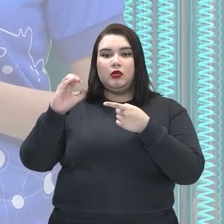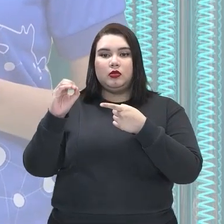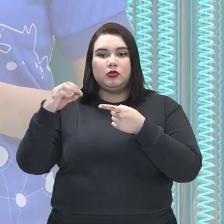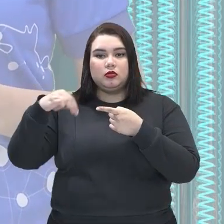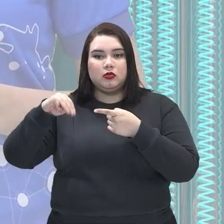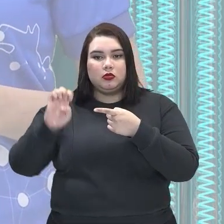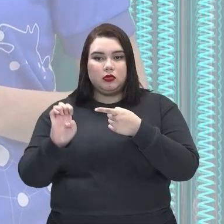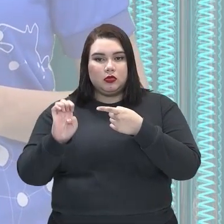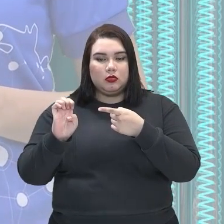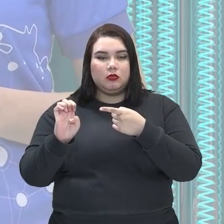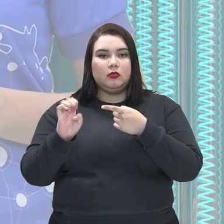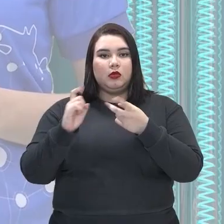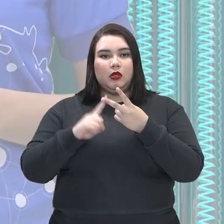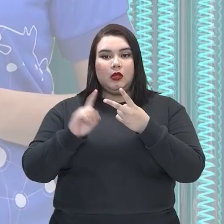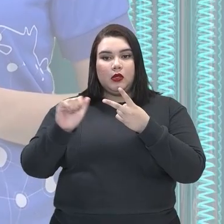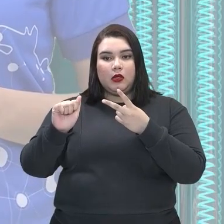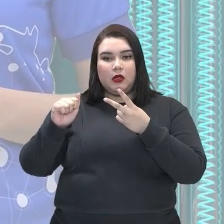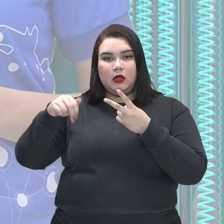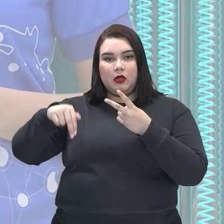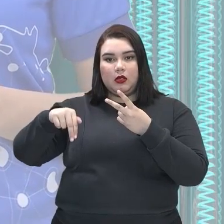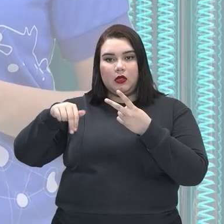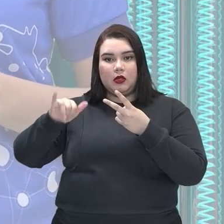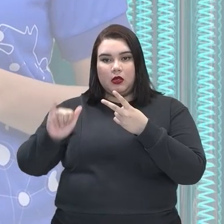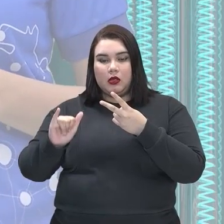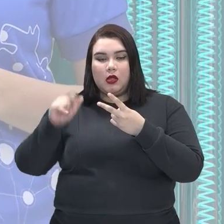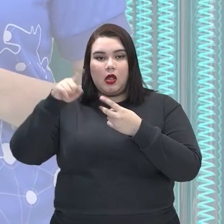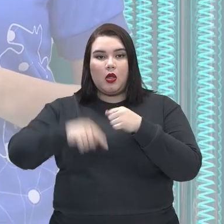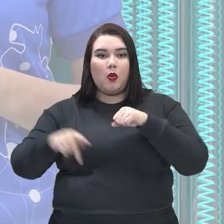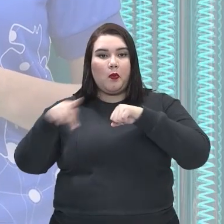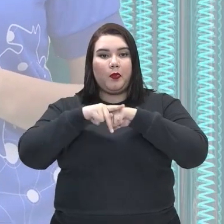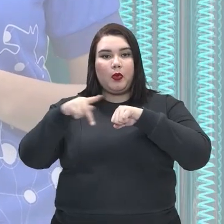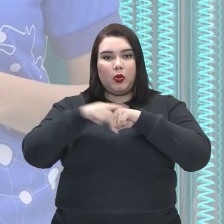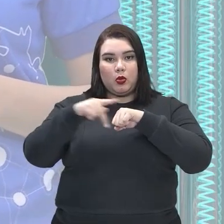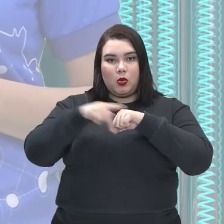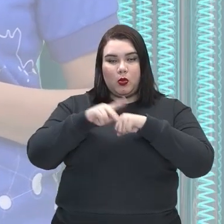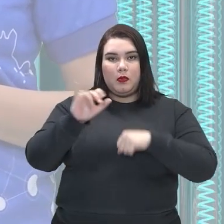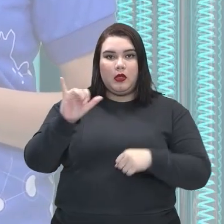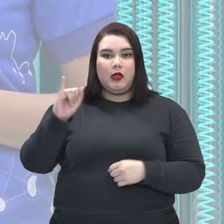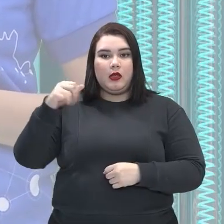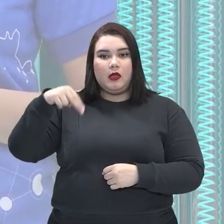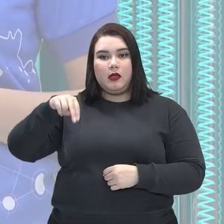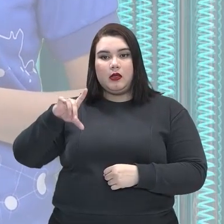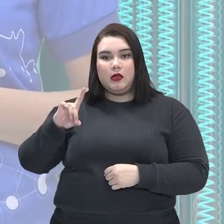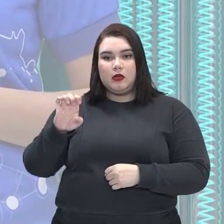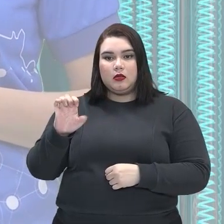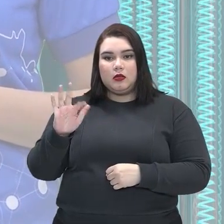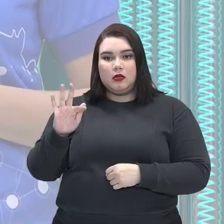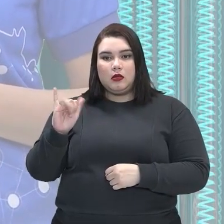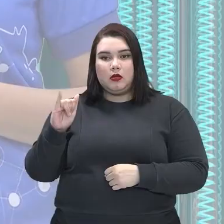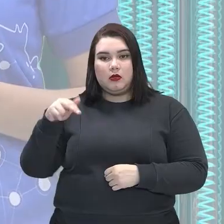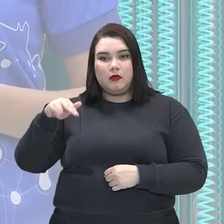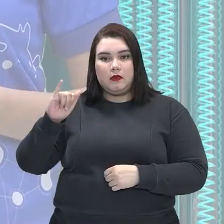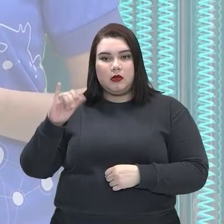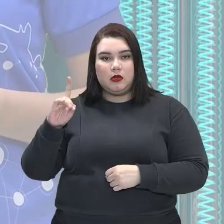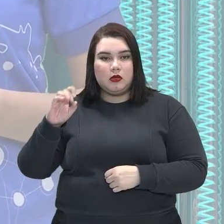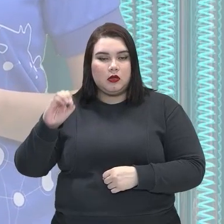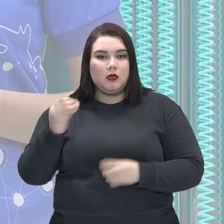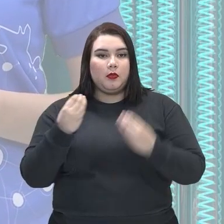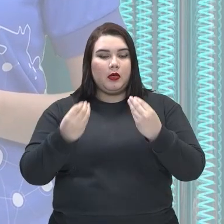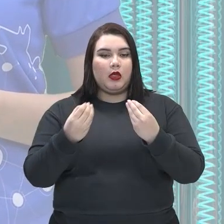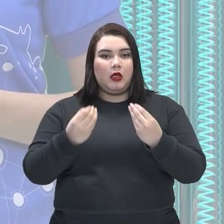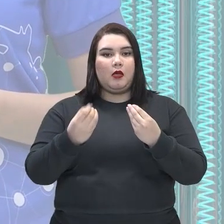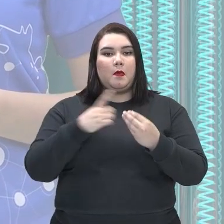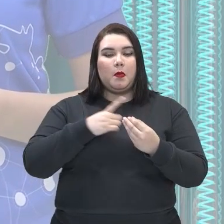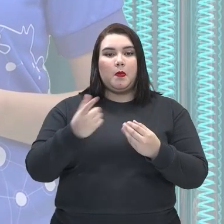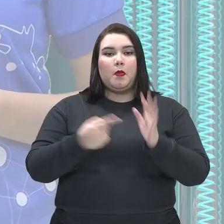any? Eles dois são os pronomes indefinidos que são usados para indicar quantidades